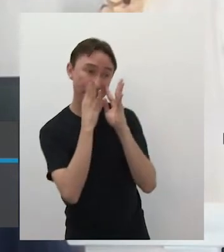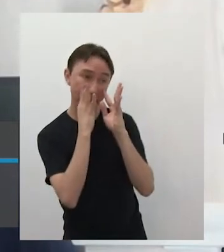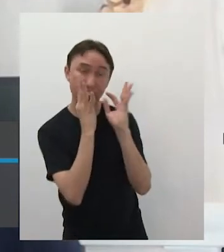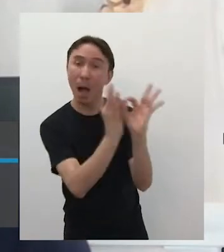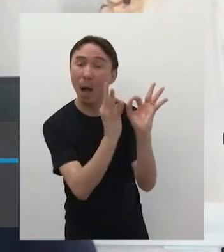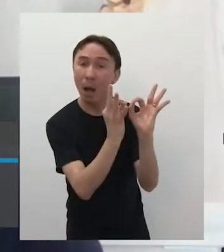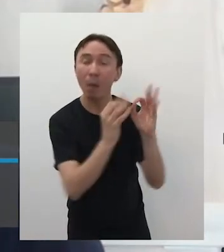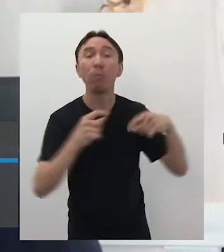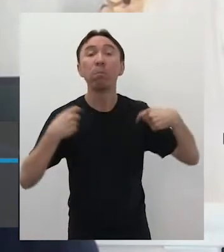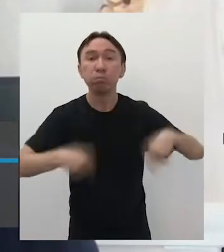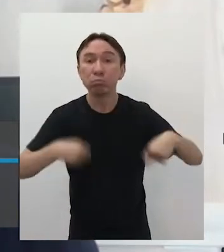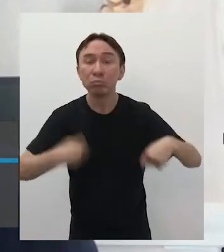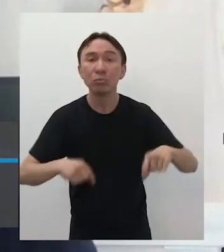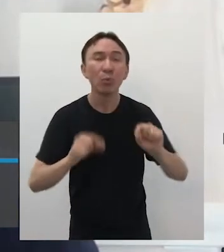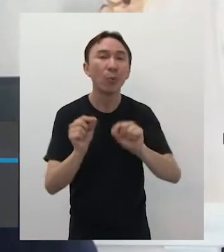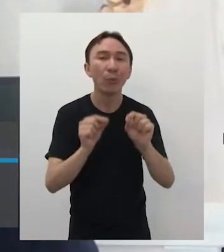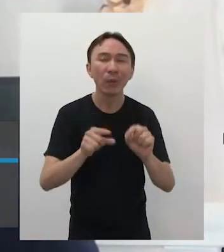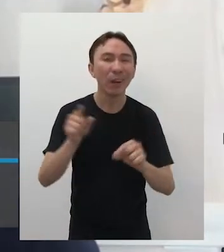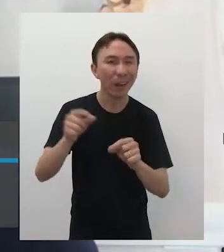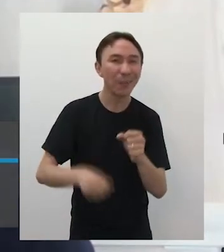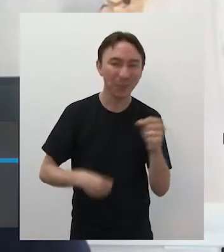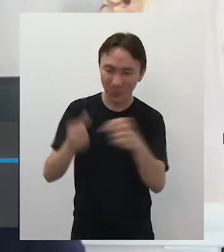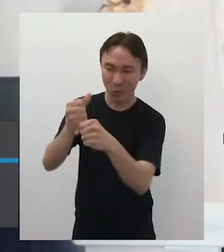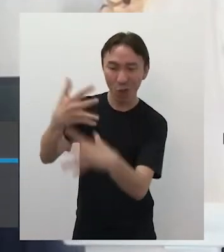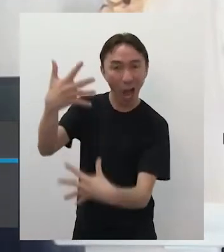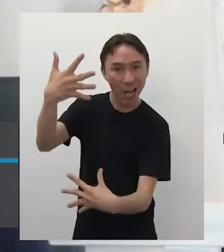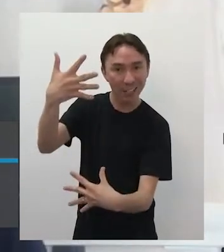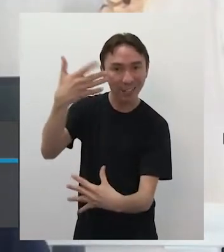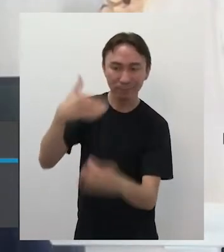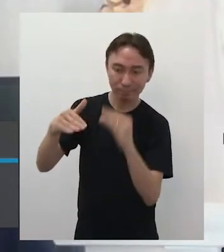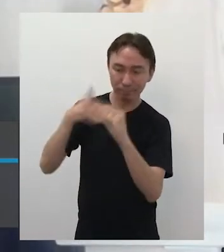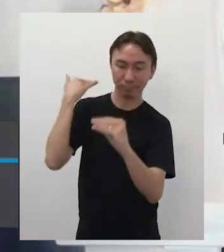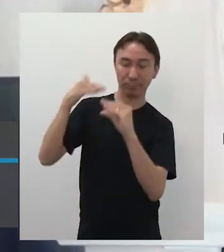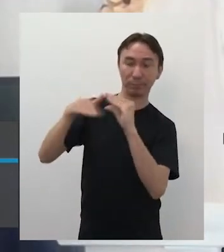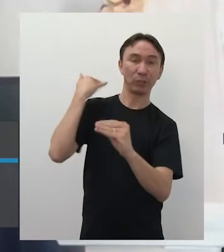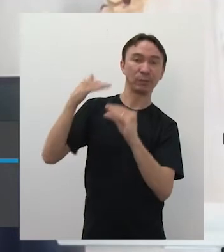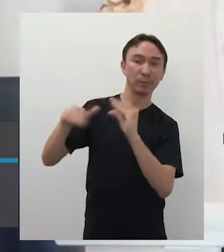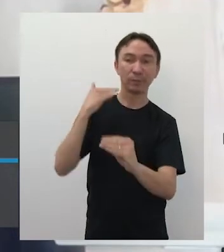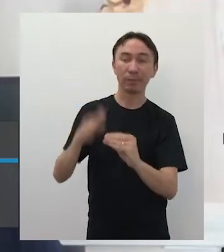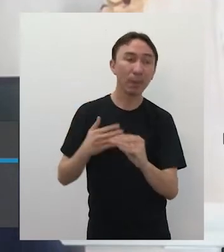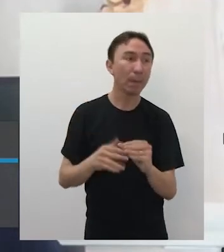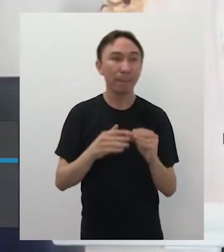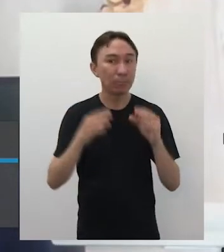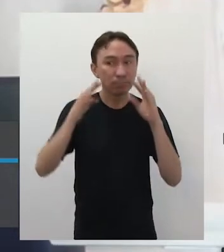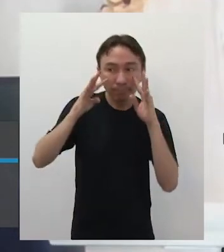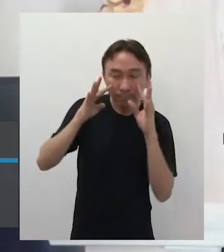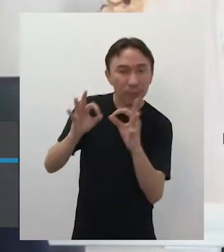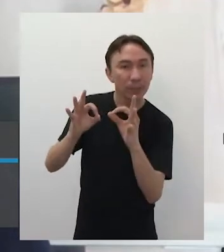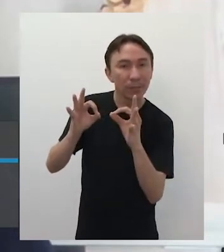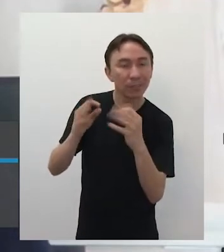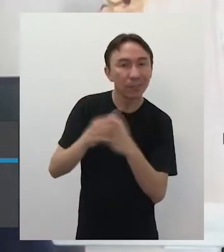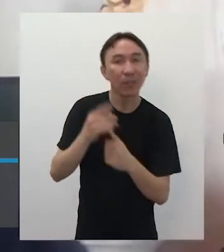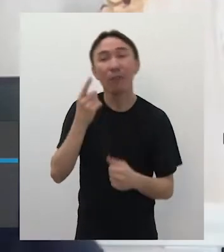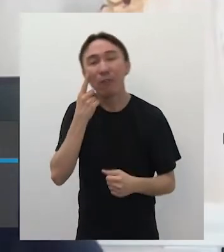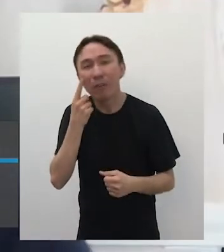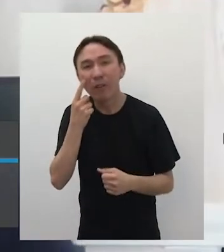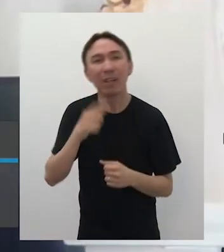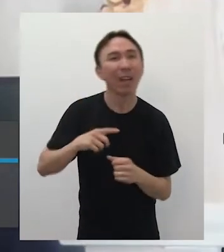online para atender os meus alunos. Nesse período, eu preciso ter muito foco, muita